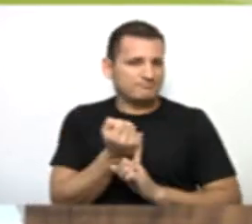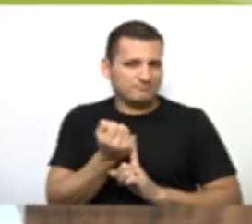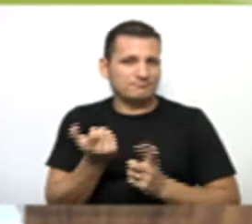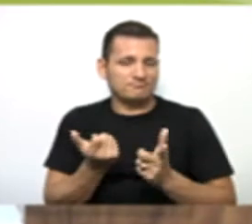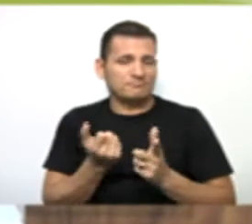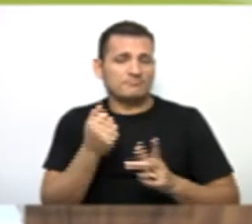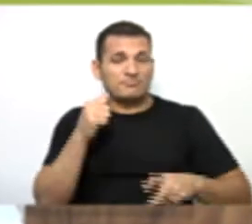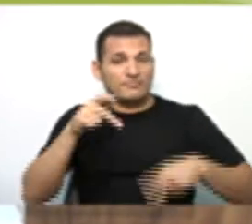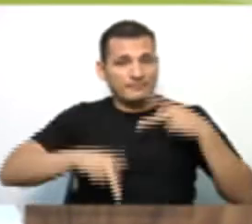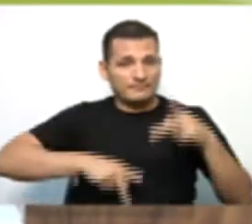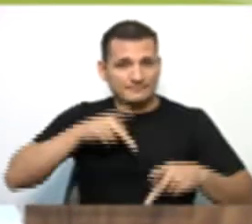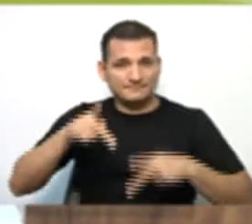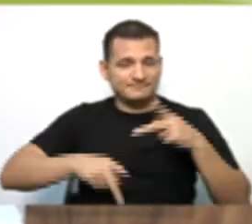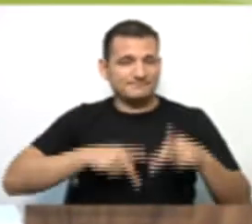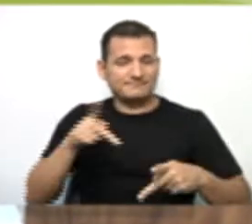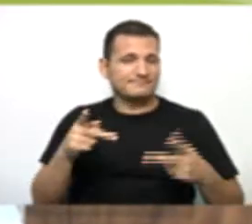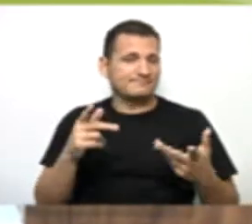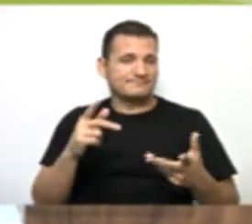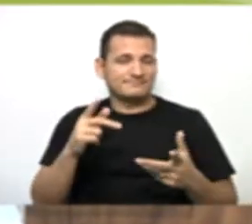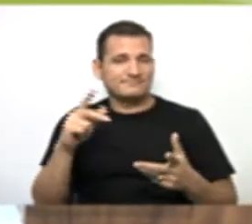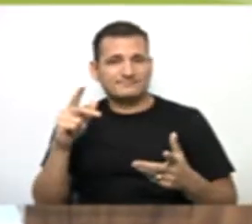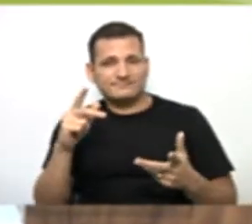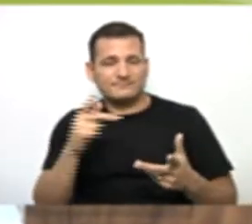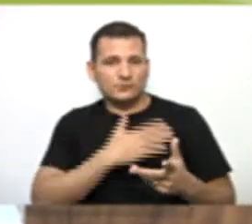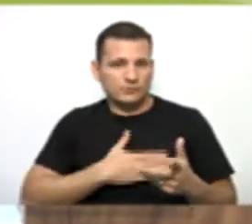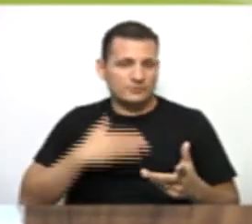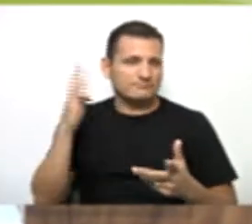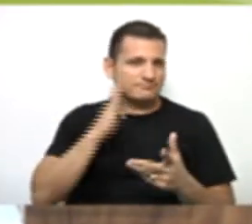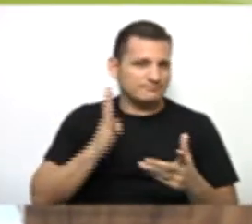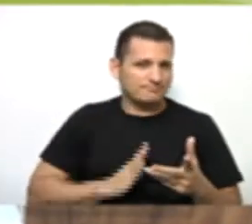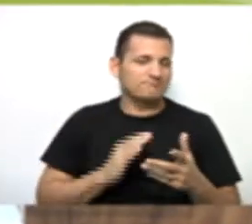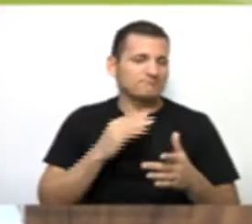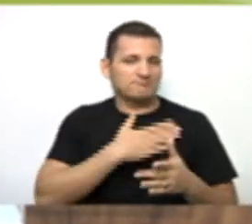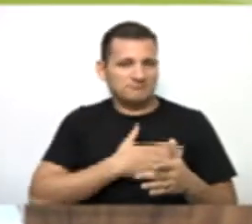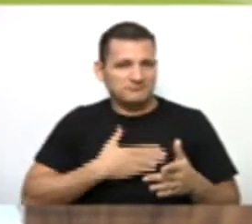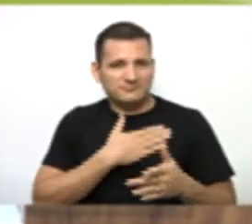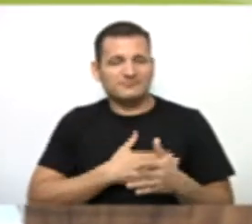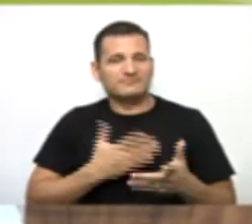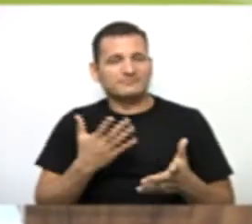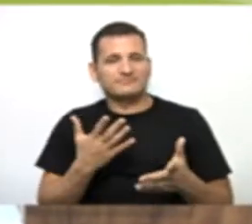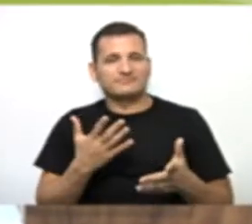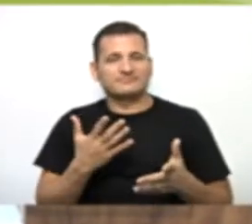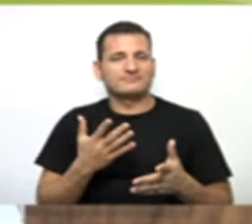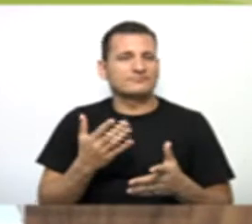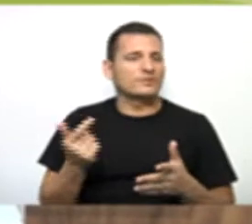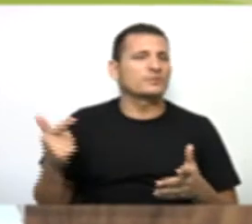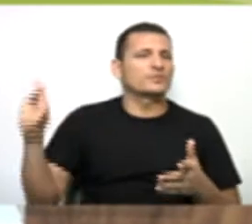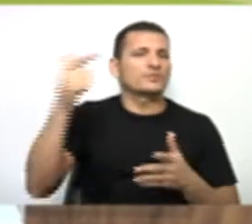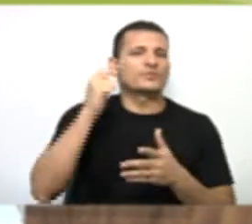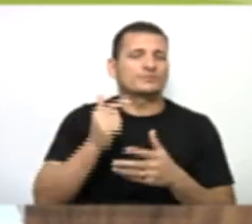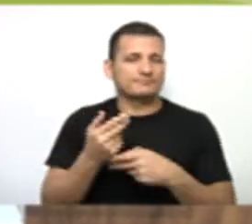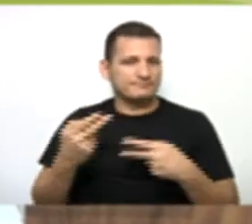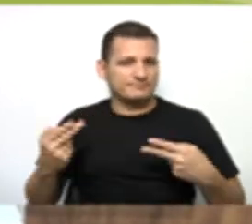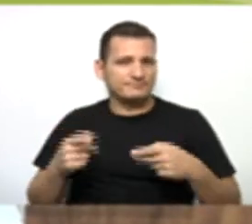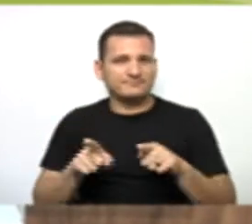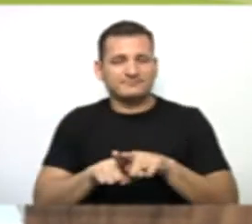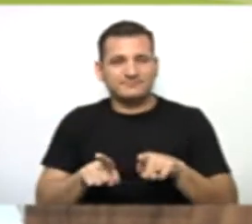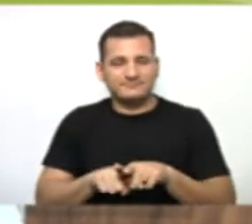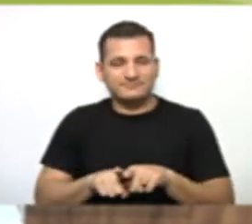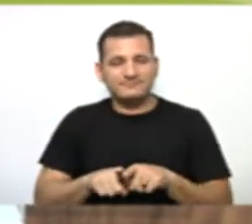povo brasileiro, como bem havia citado, gosta muito de futebol, gosta muito de outras atividades